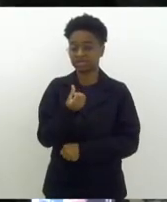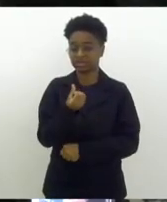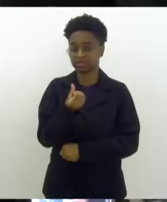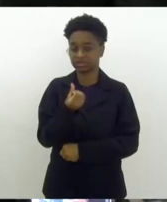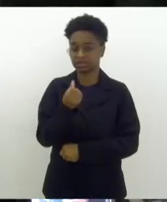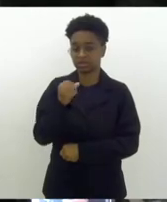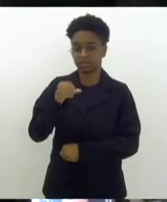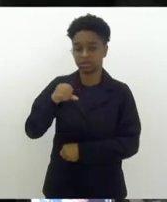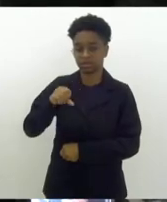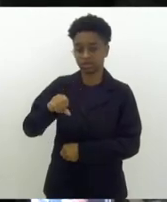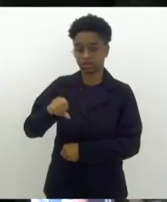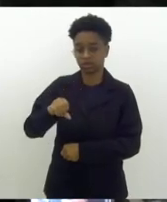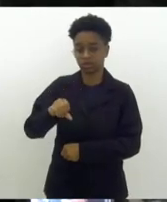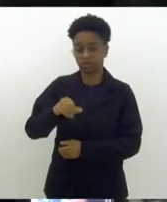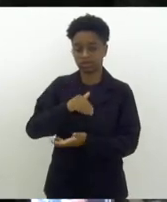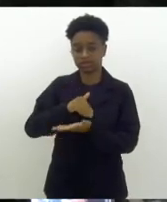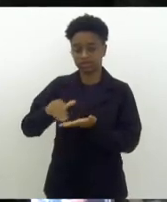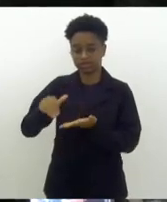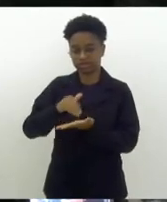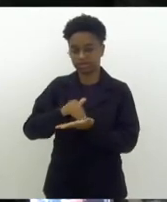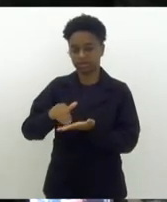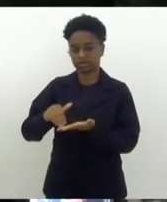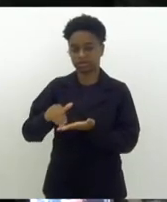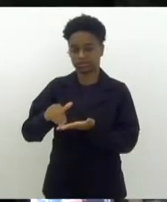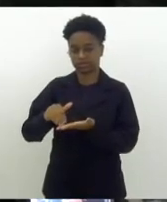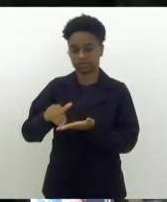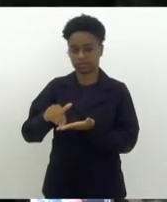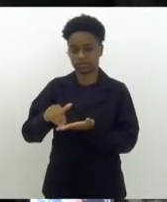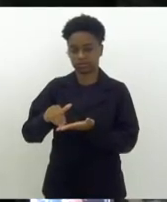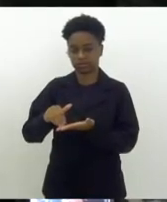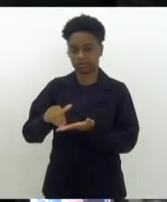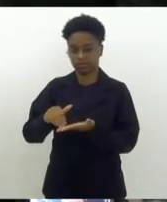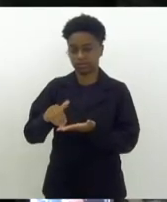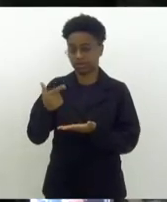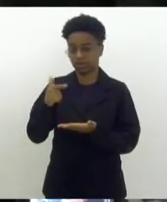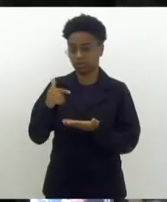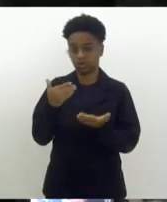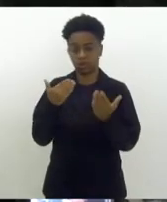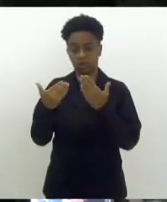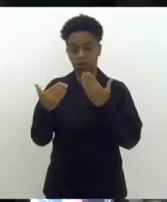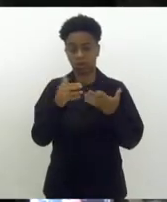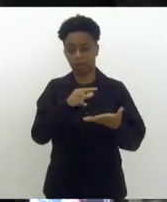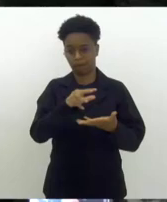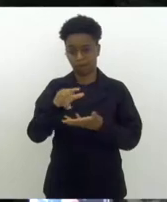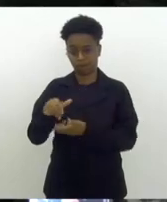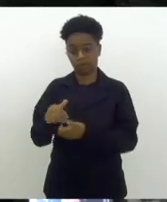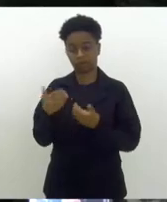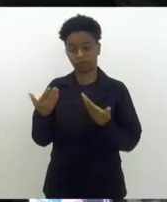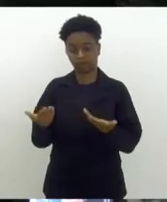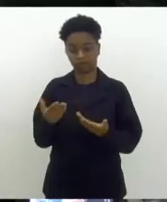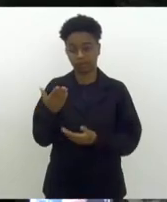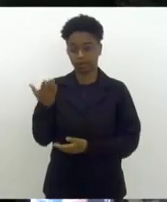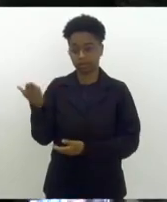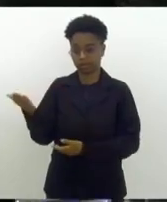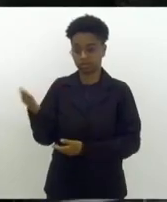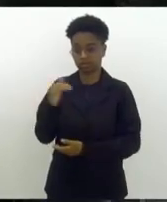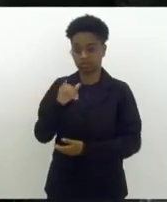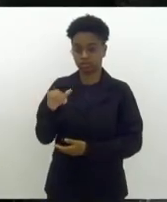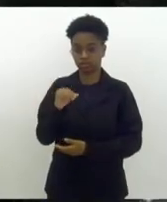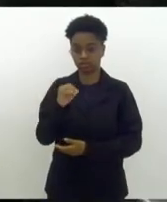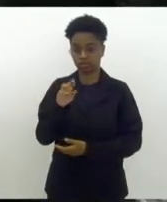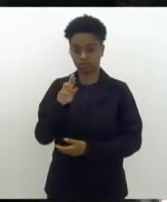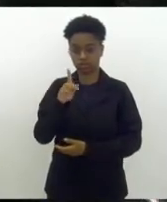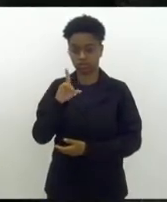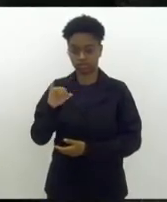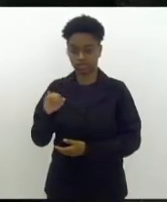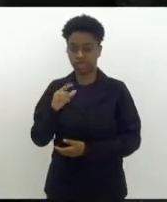69 secretarias algo sem paralelo no mundo então ao Jorge caberá esta